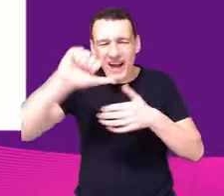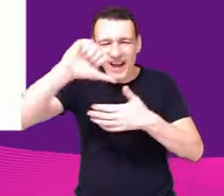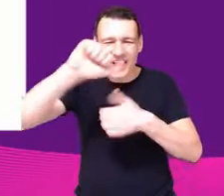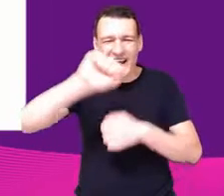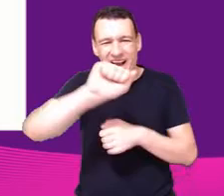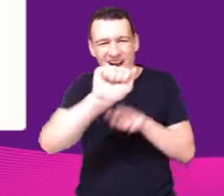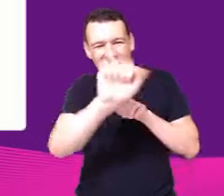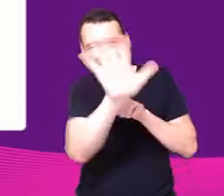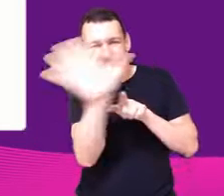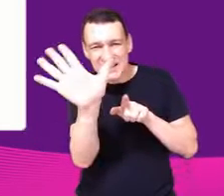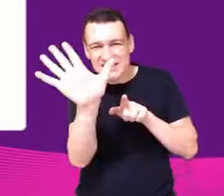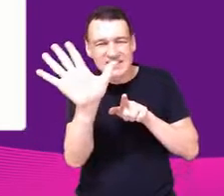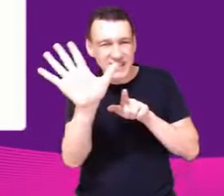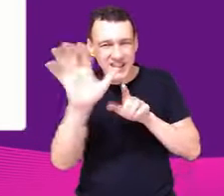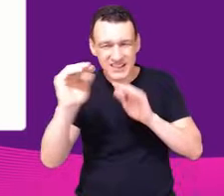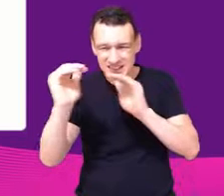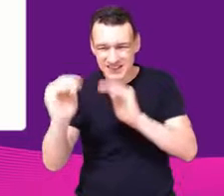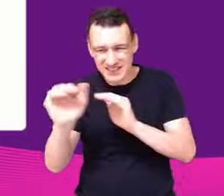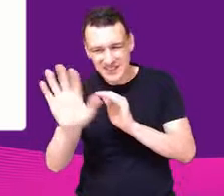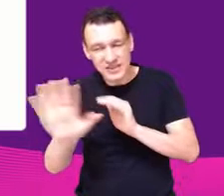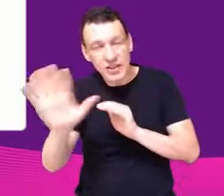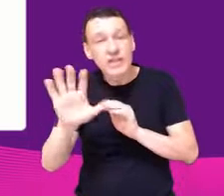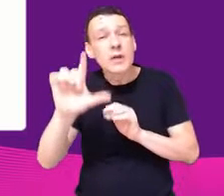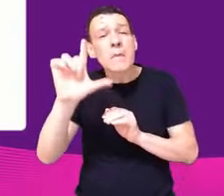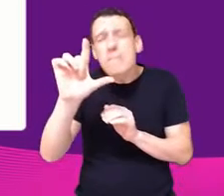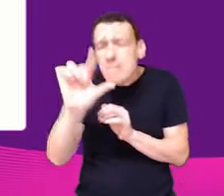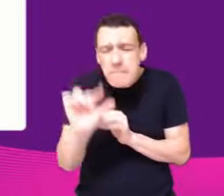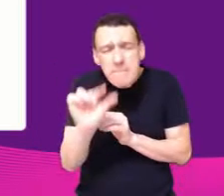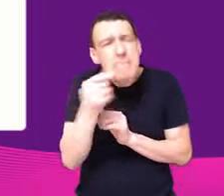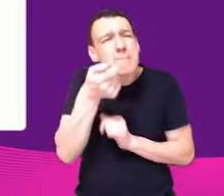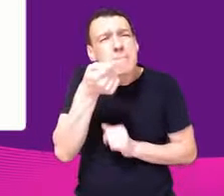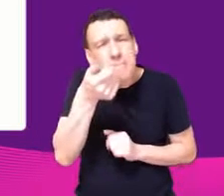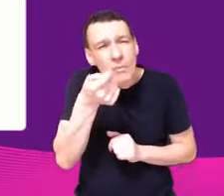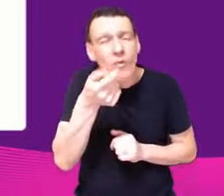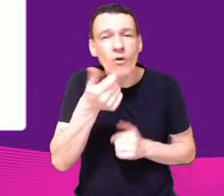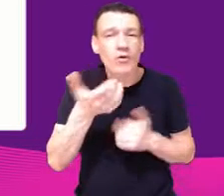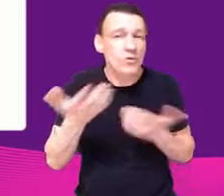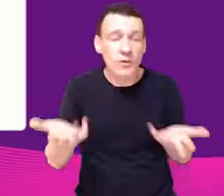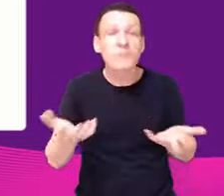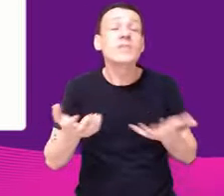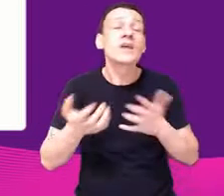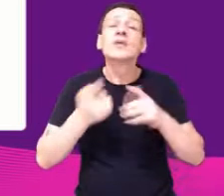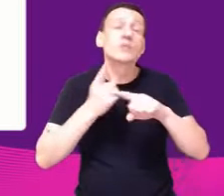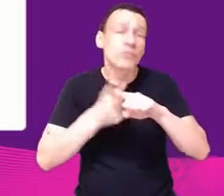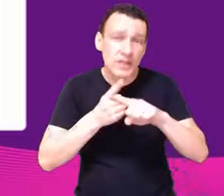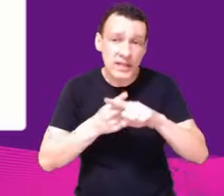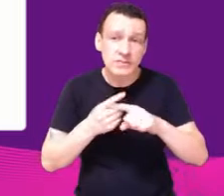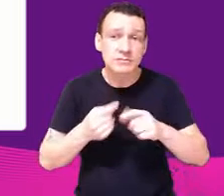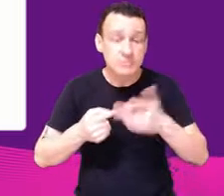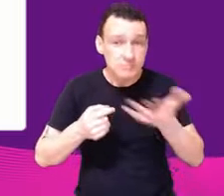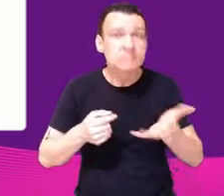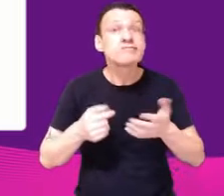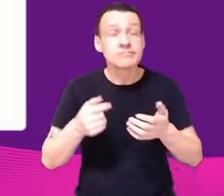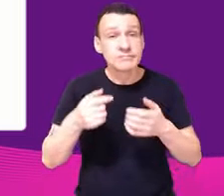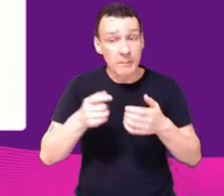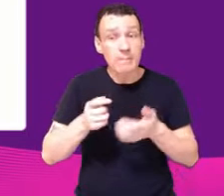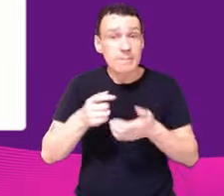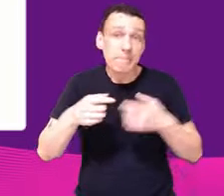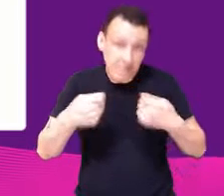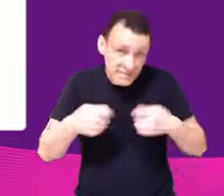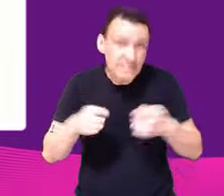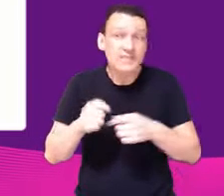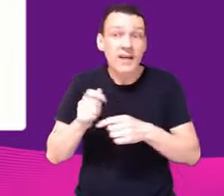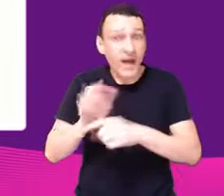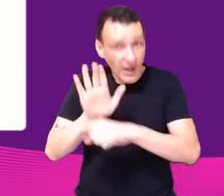menor de pacientes que, na verdade, recebem o tratamento de alto custo, né? A maior parte